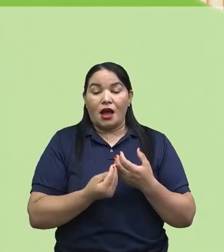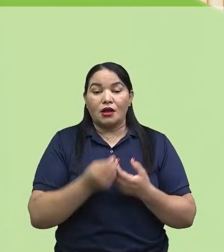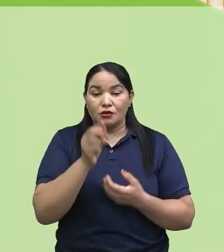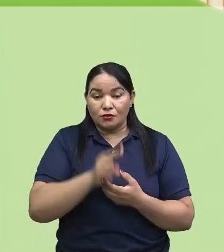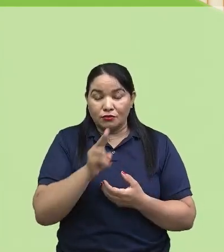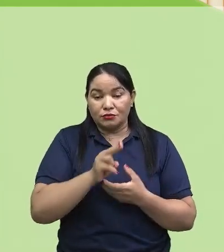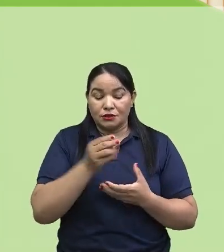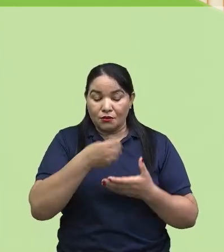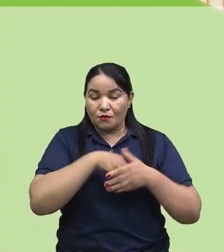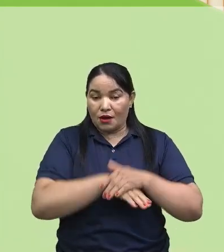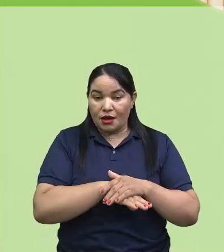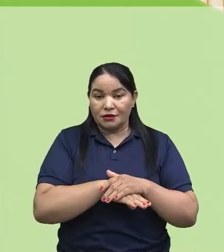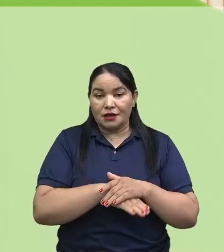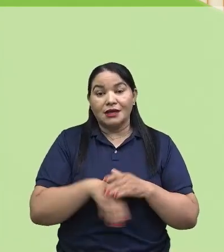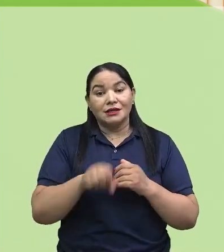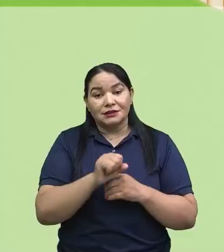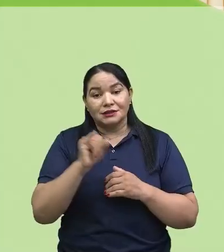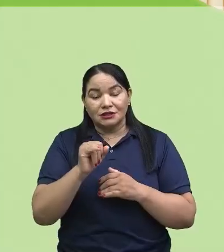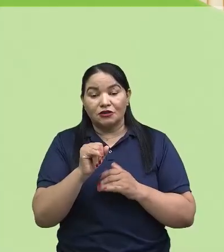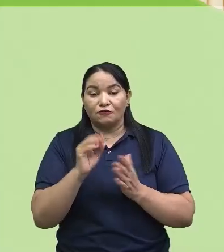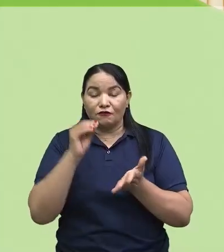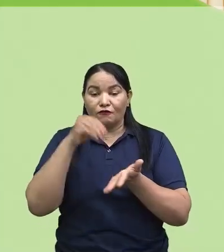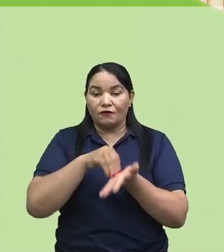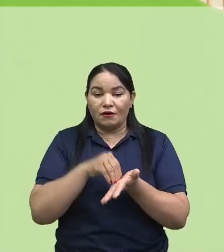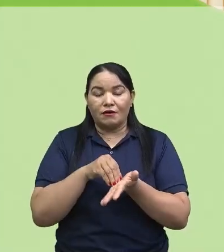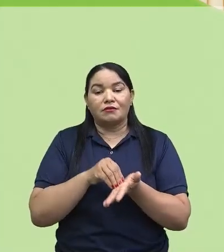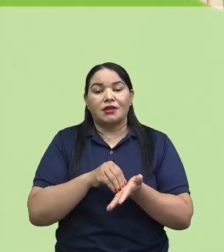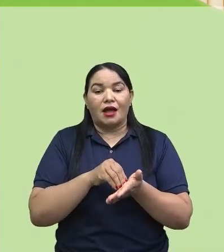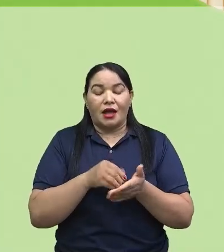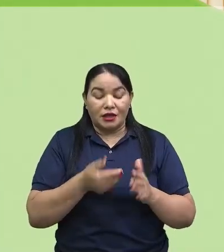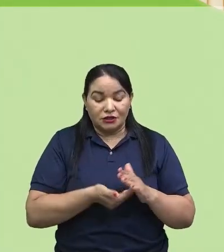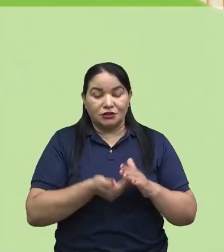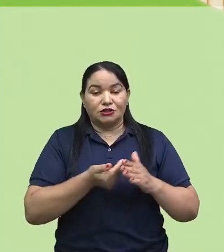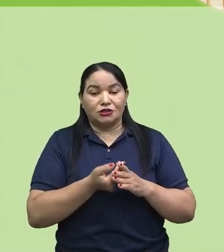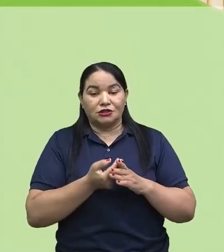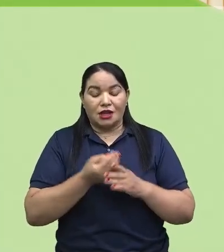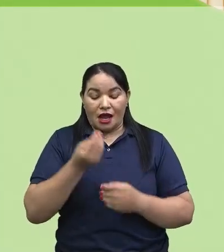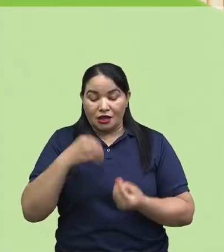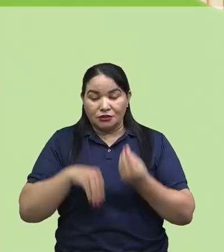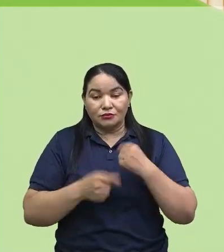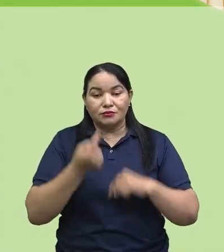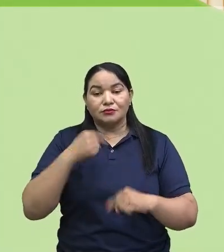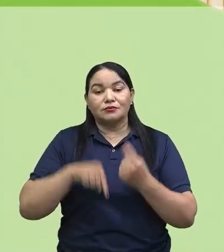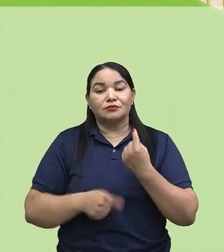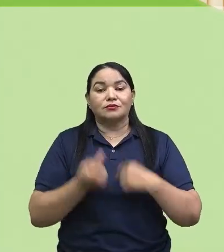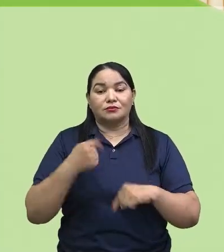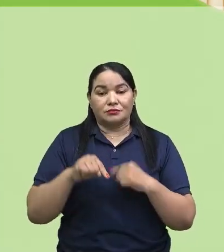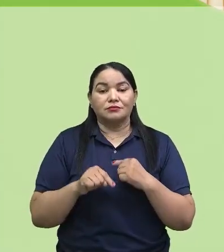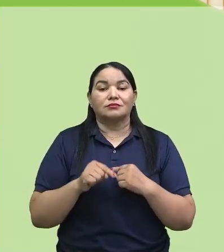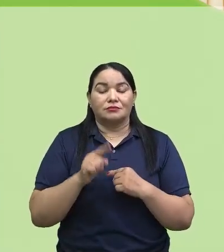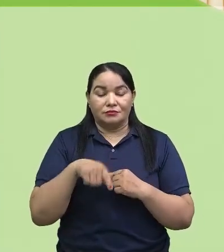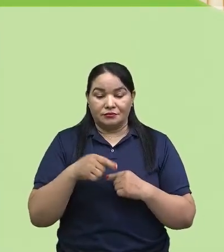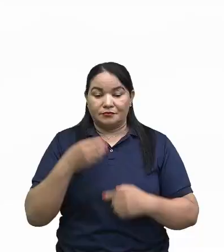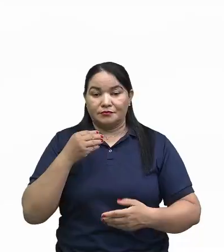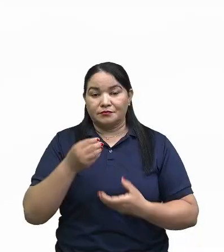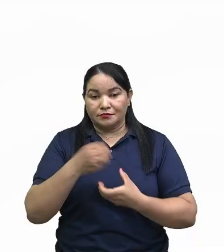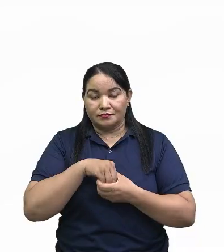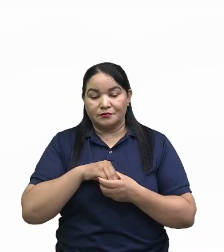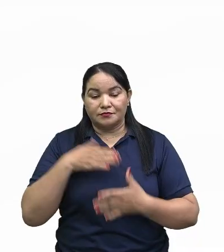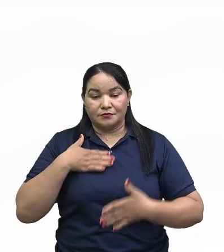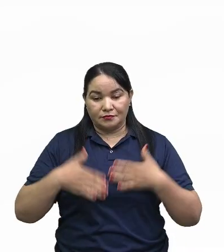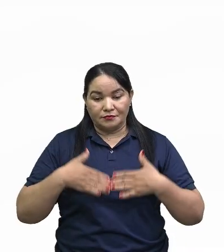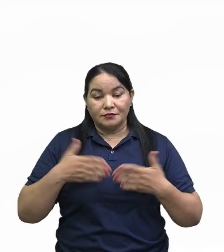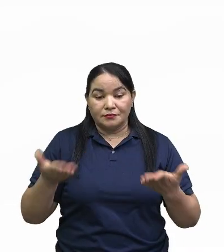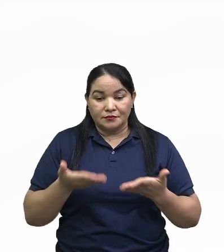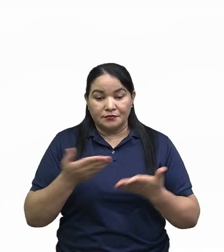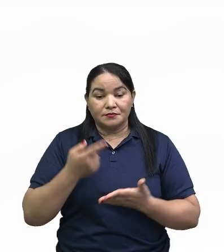lá, pega essa que estava guardada e coloca na corrente sanguínea, né? Então, eles trabalham dessa forma no nosso organismo. E aí a gente vai